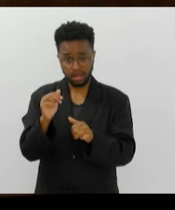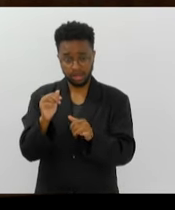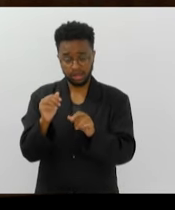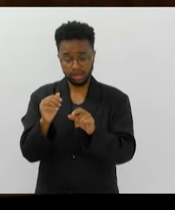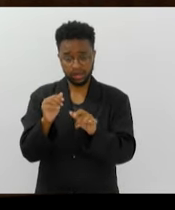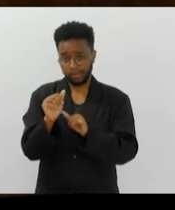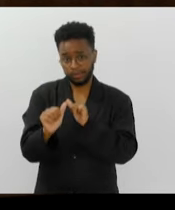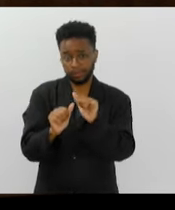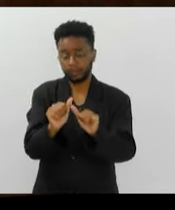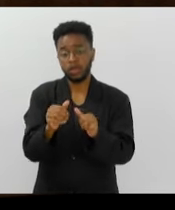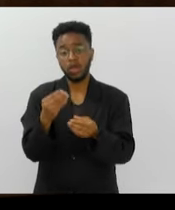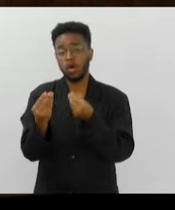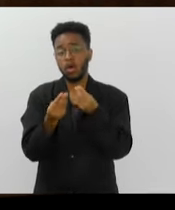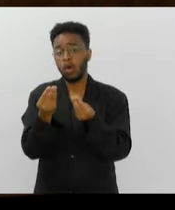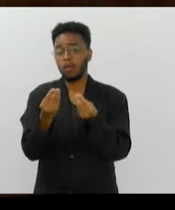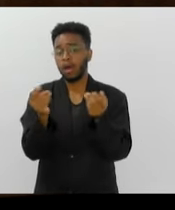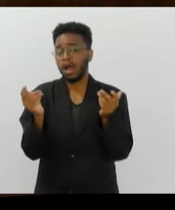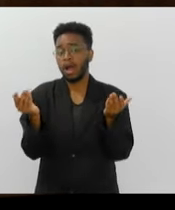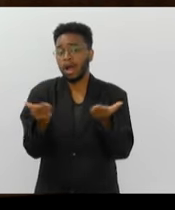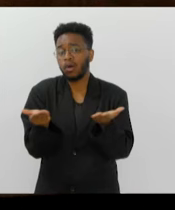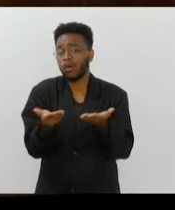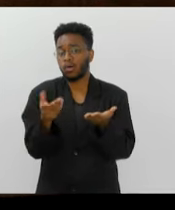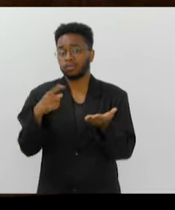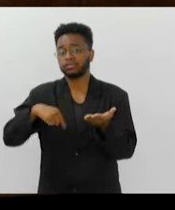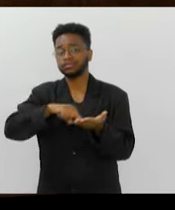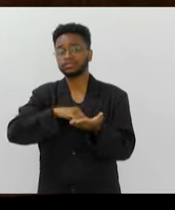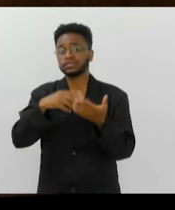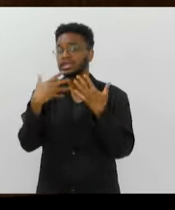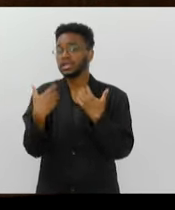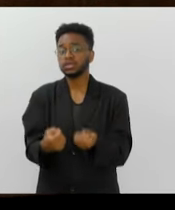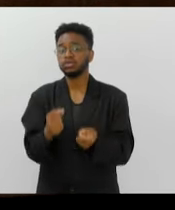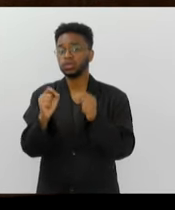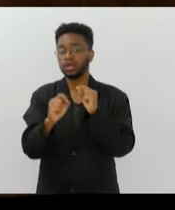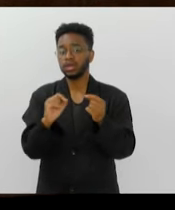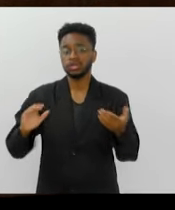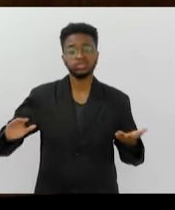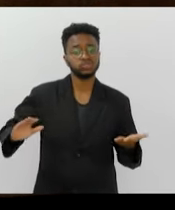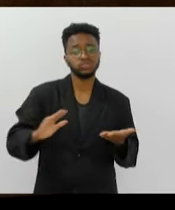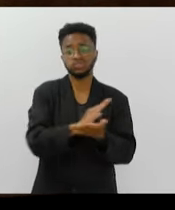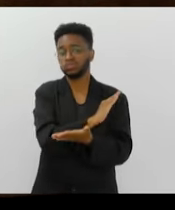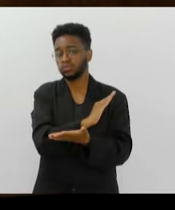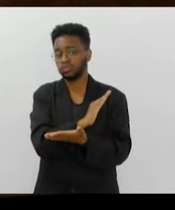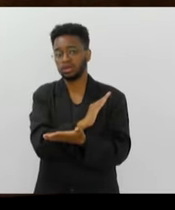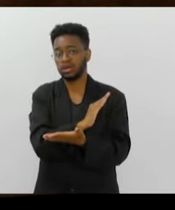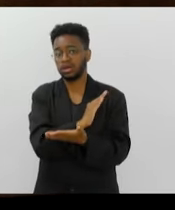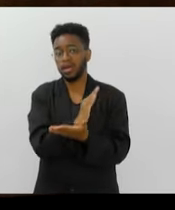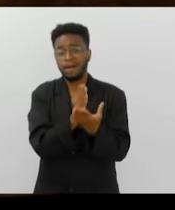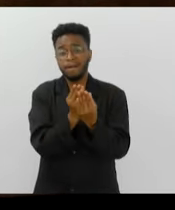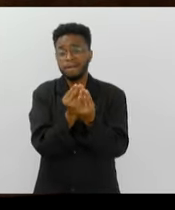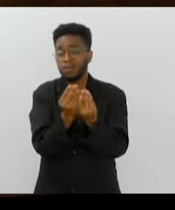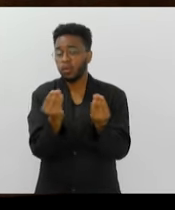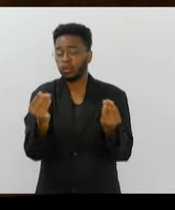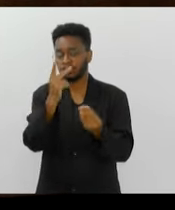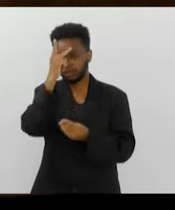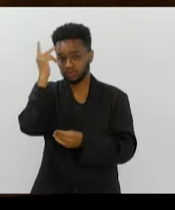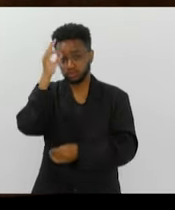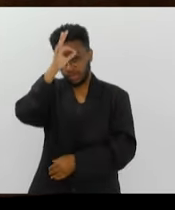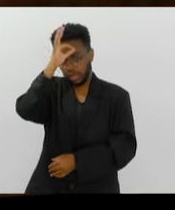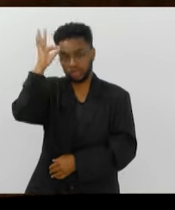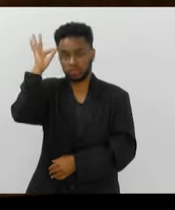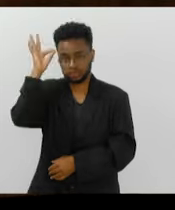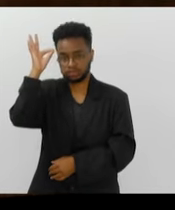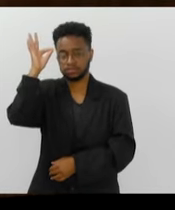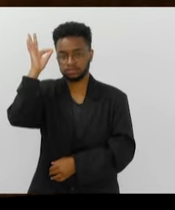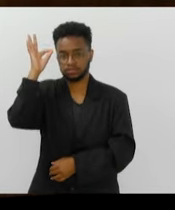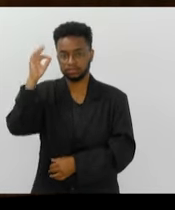podemos admitir nesses tempos atuais O Extermínio de tantos e tantos inocentes na